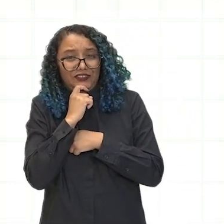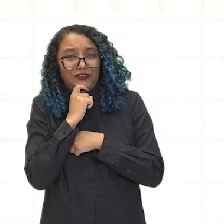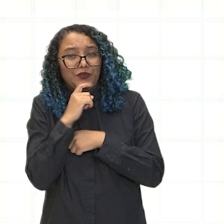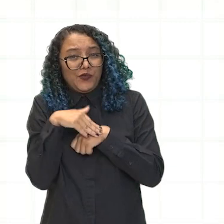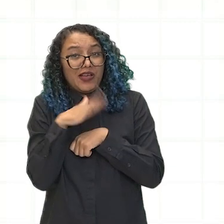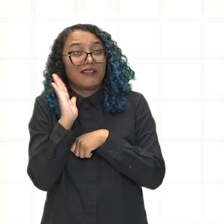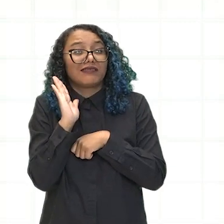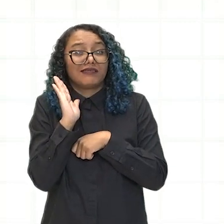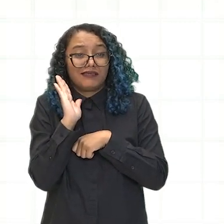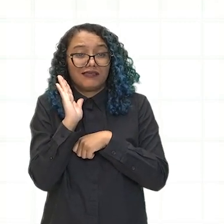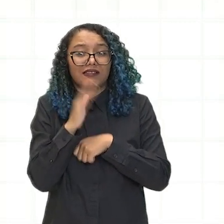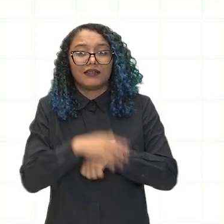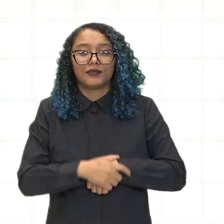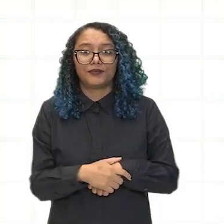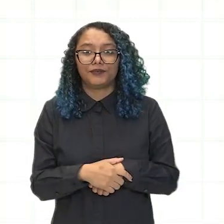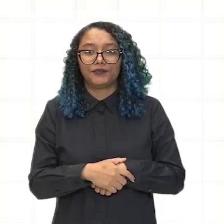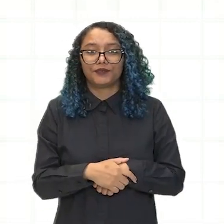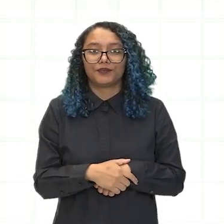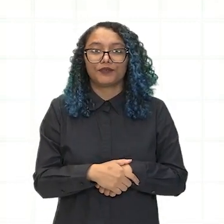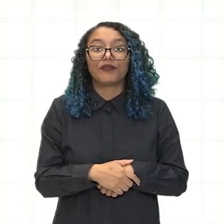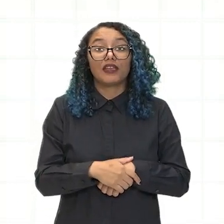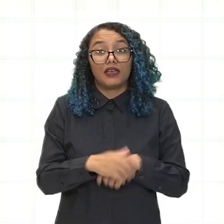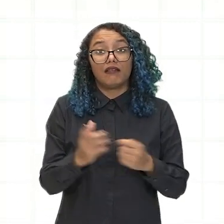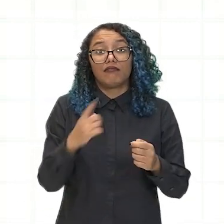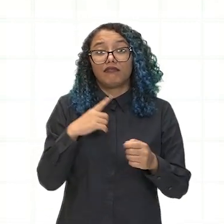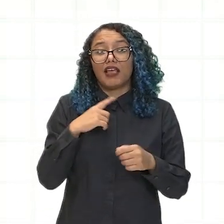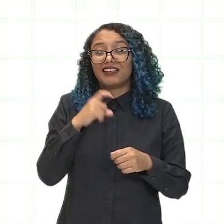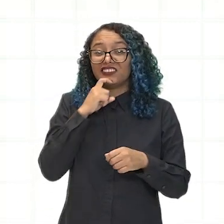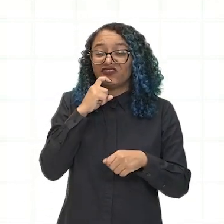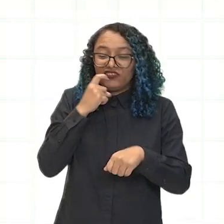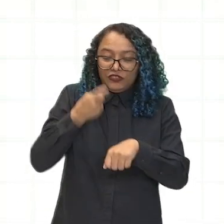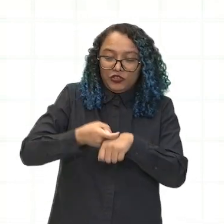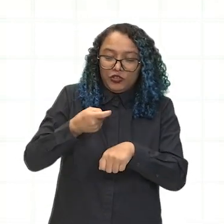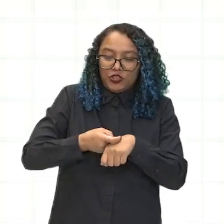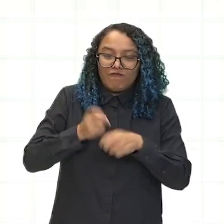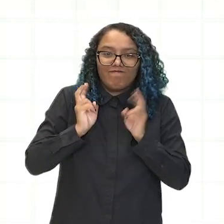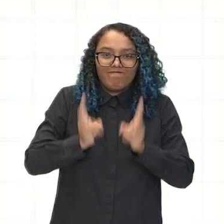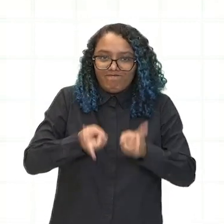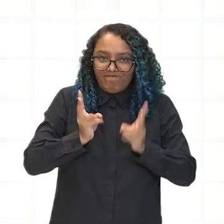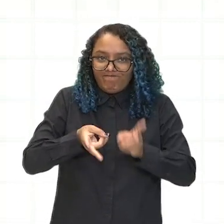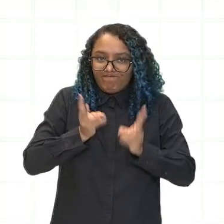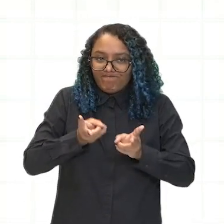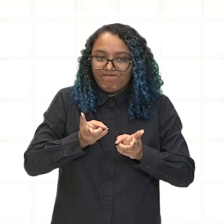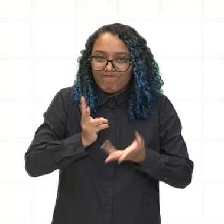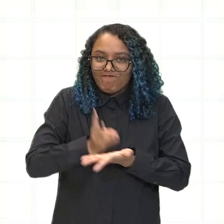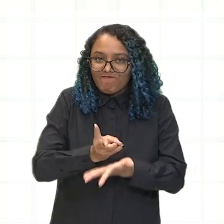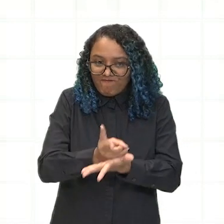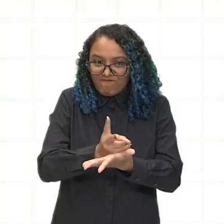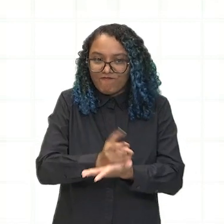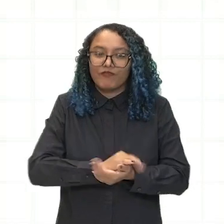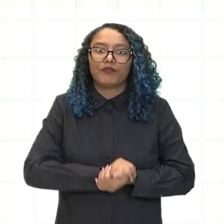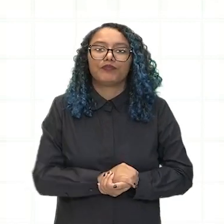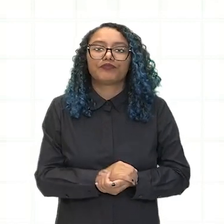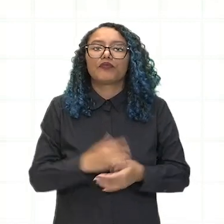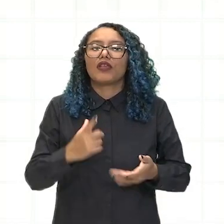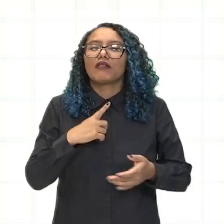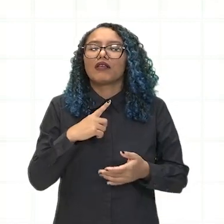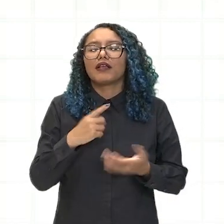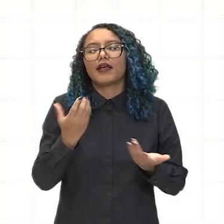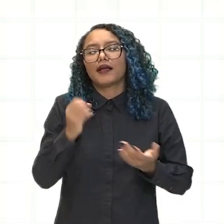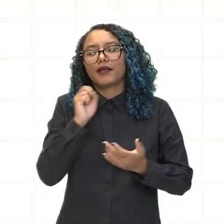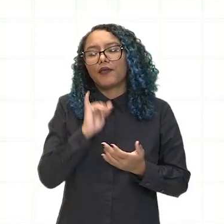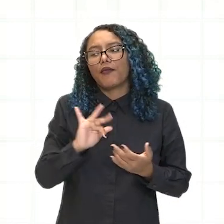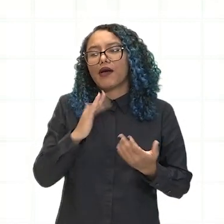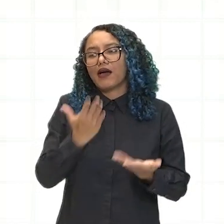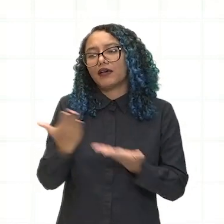seja, mais frias, inclusive com gelo permanente. Então, nós temos aí a imagem, né, dessas